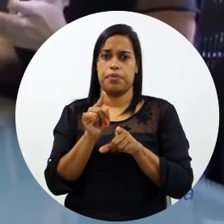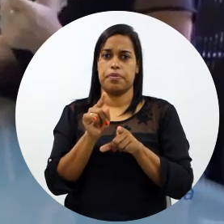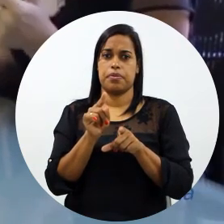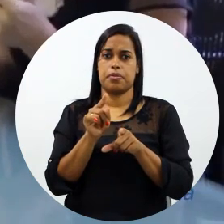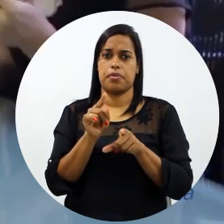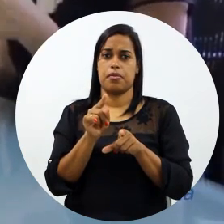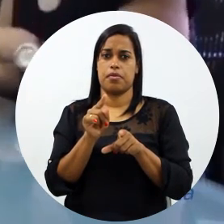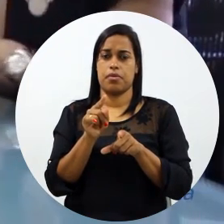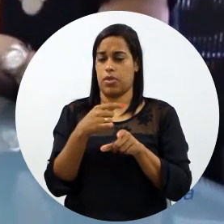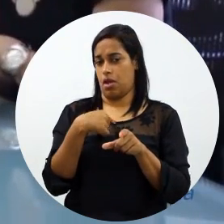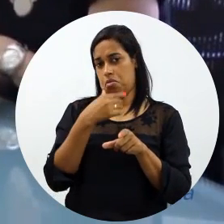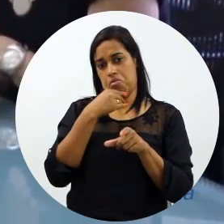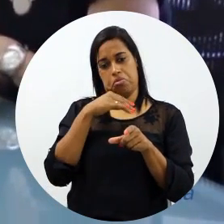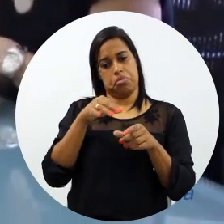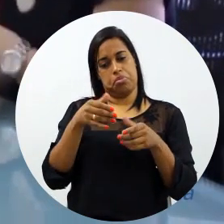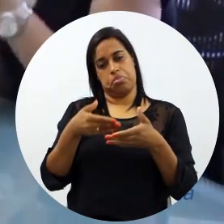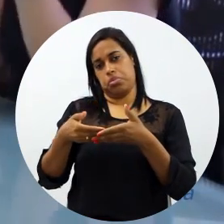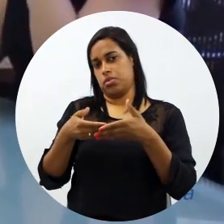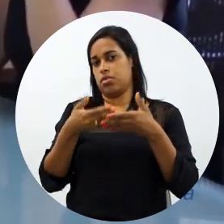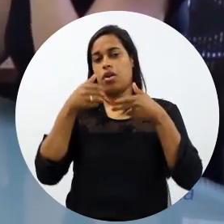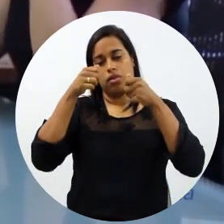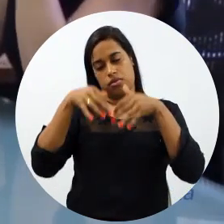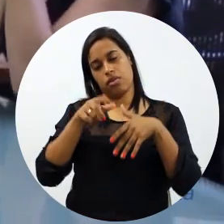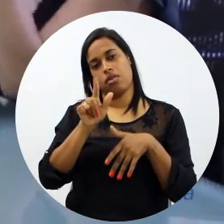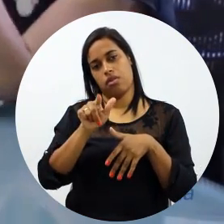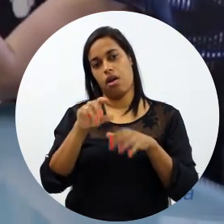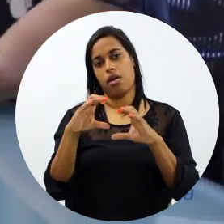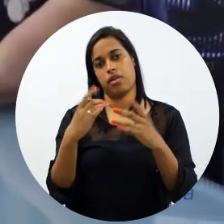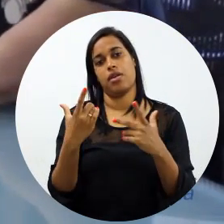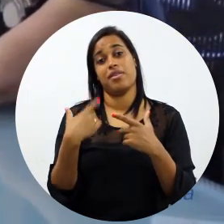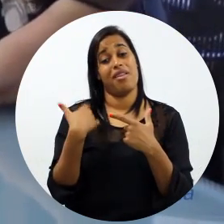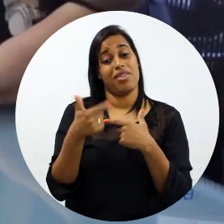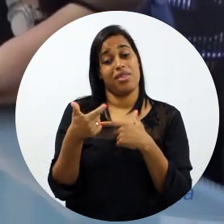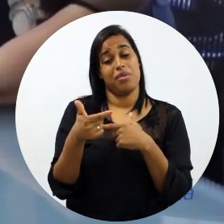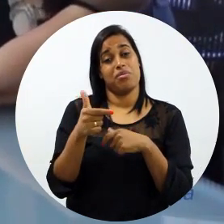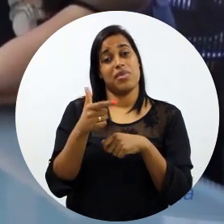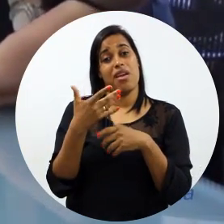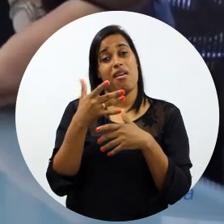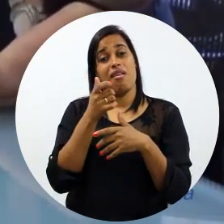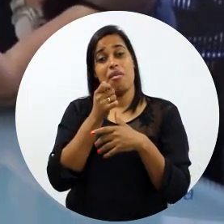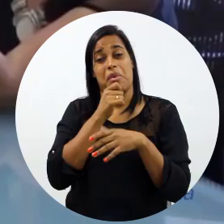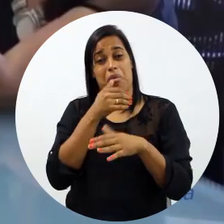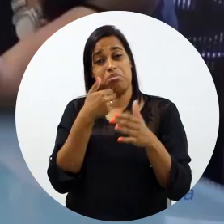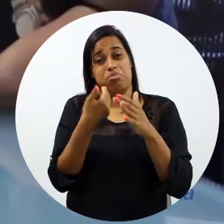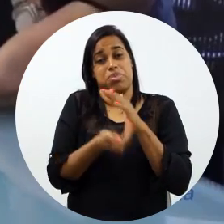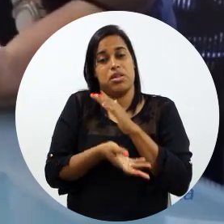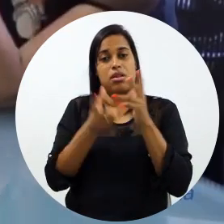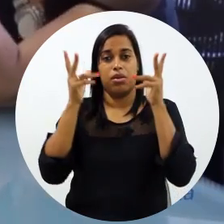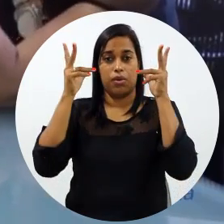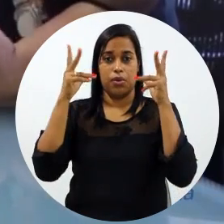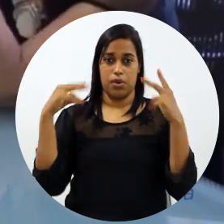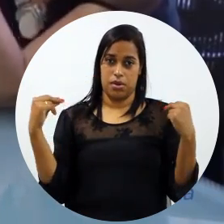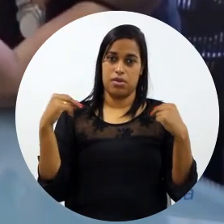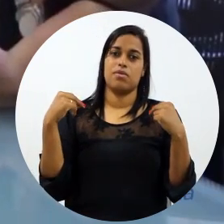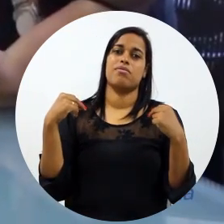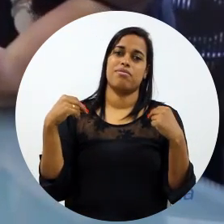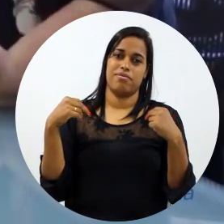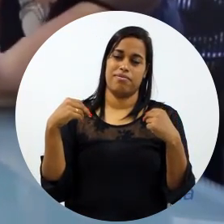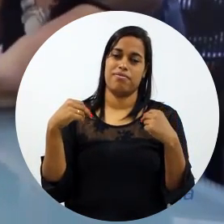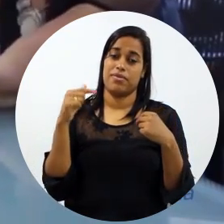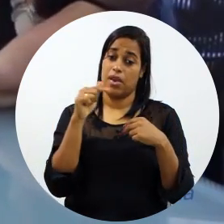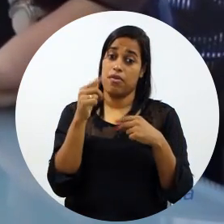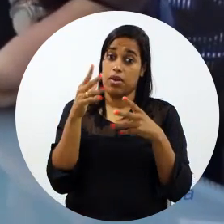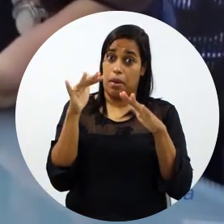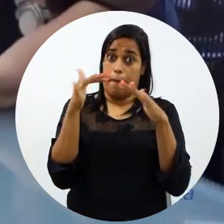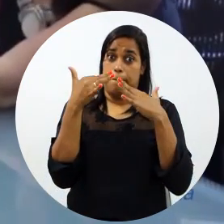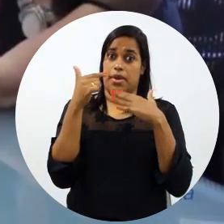menino não está chorando. E estava. Porque ele não conseguia ter mais o mesmo nível de audição. E ele disse que foi aí que a ficha caiu, como a